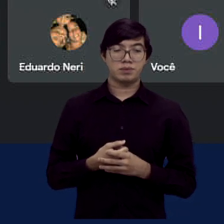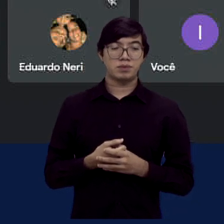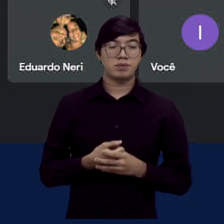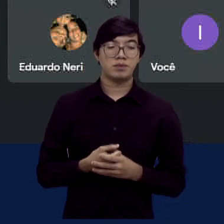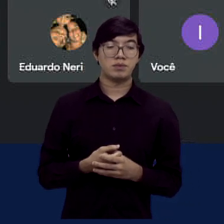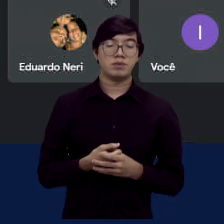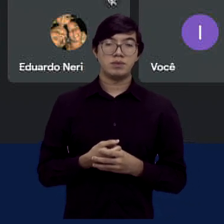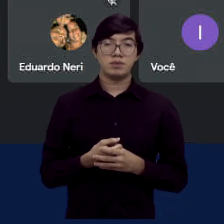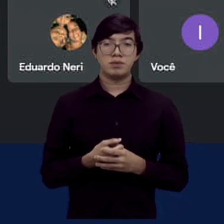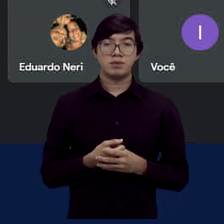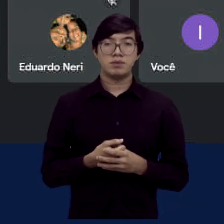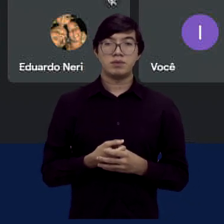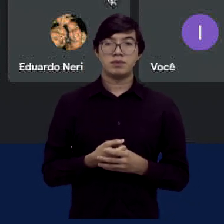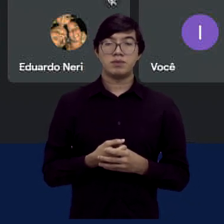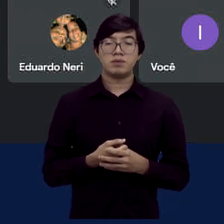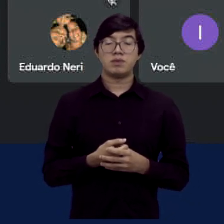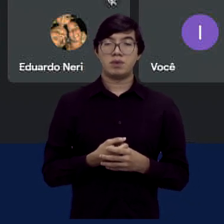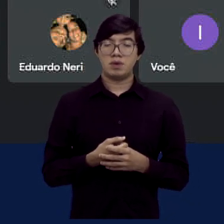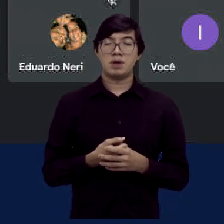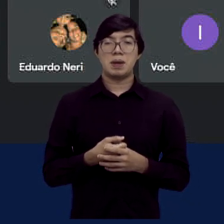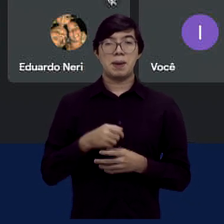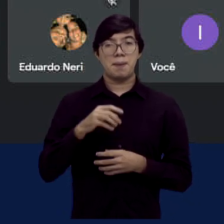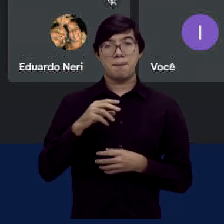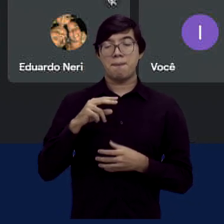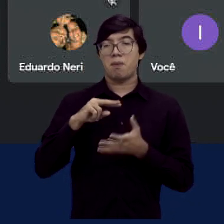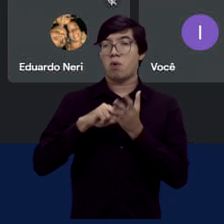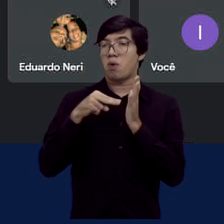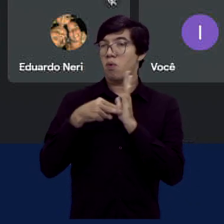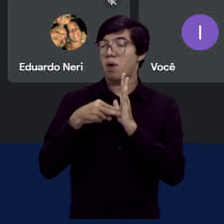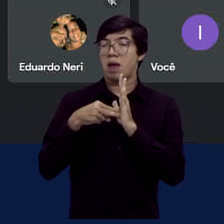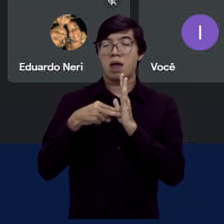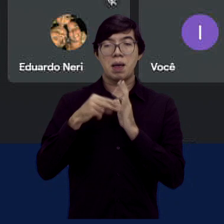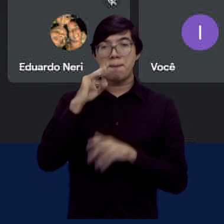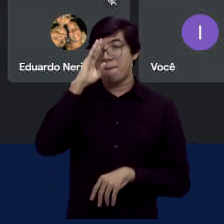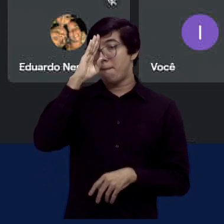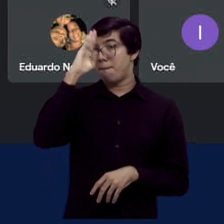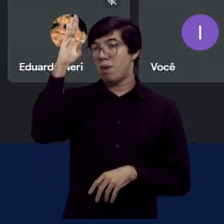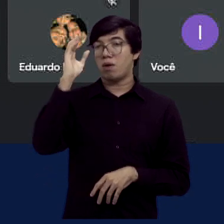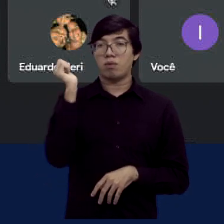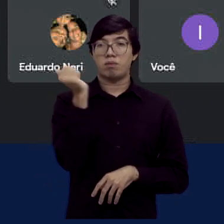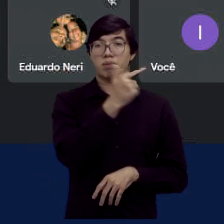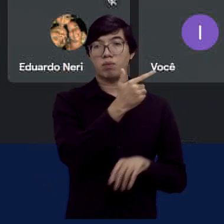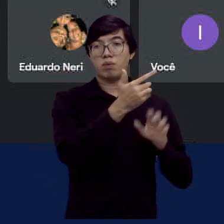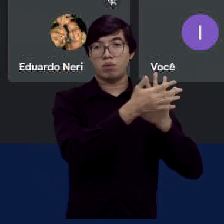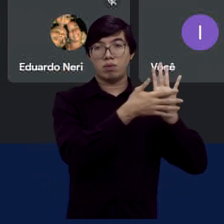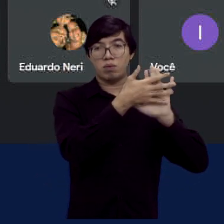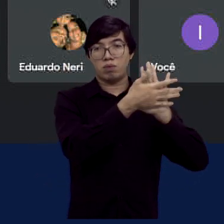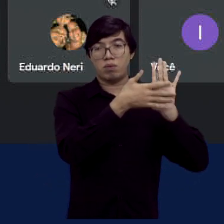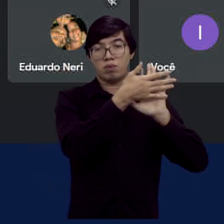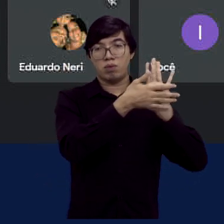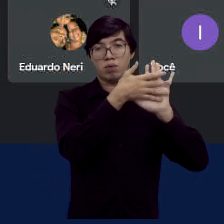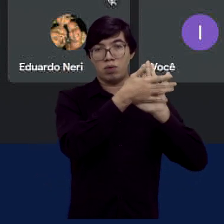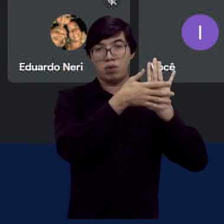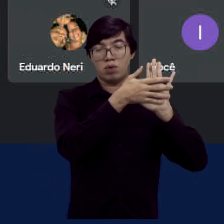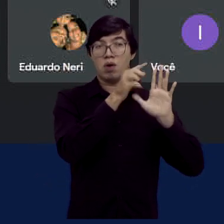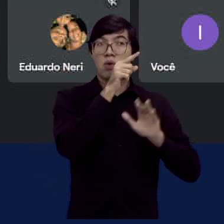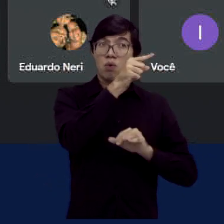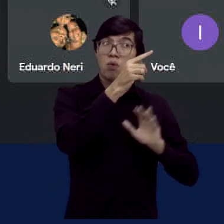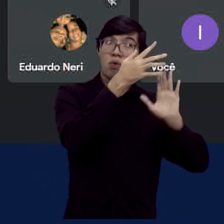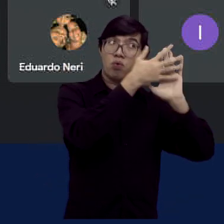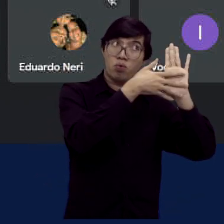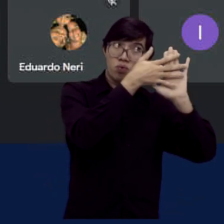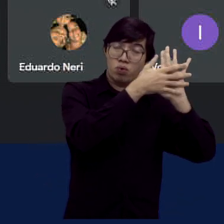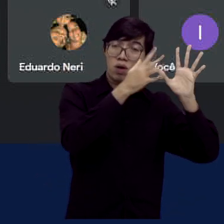tenha um poder maior do que o texto, inclusive. E quando o texto existir, ele tem que se complementar essa imagem.